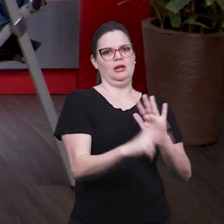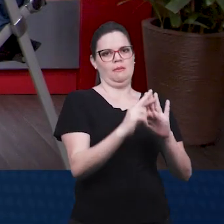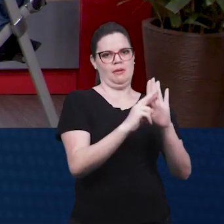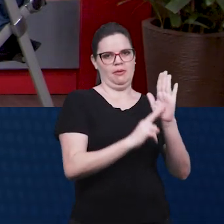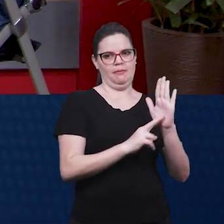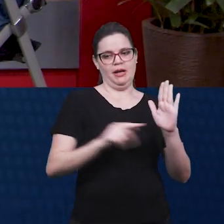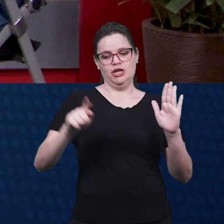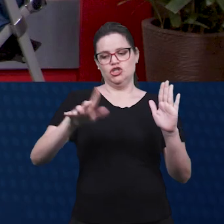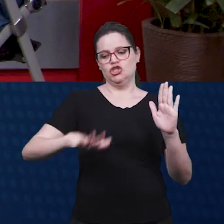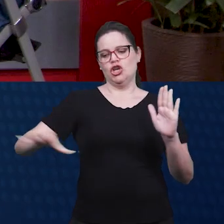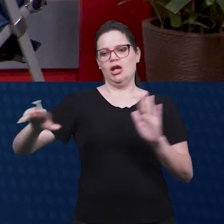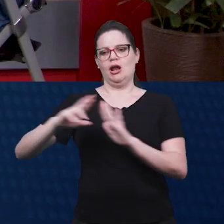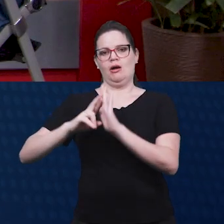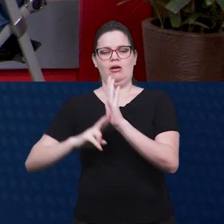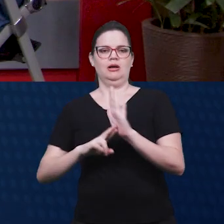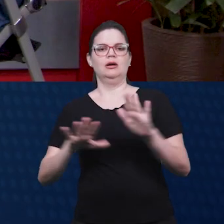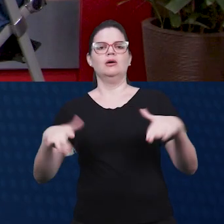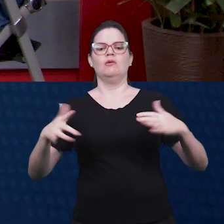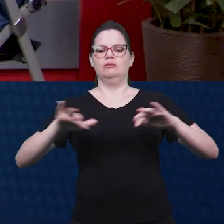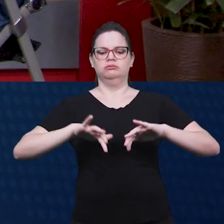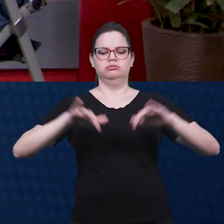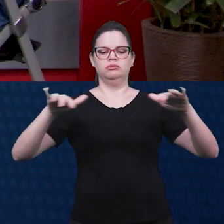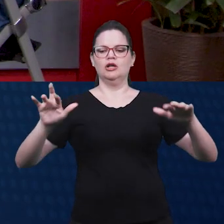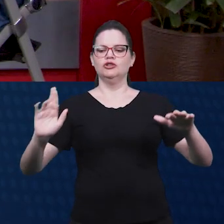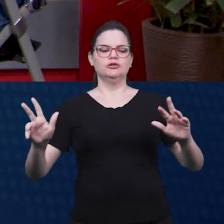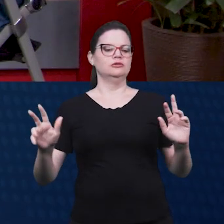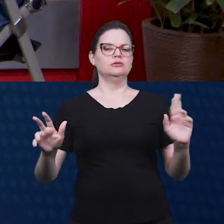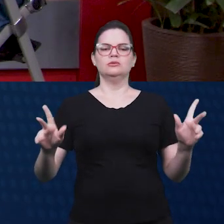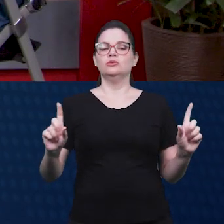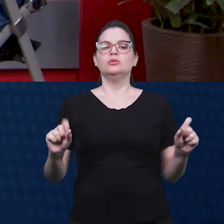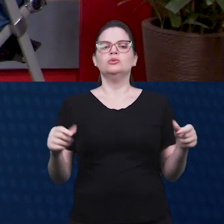para o regime geral da Previdência? Então, vamos lá.